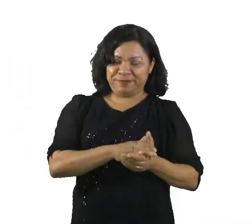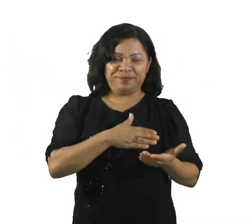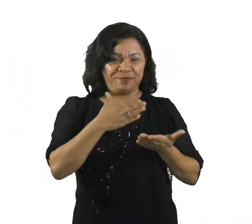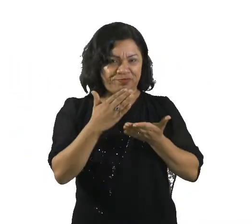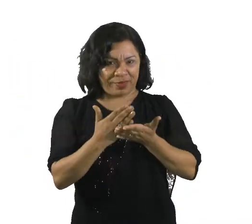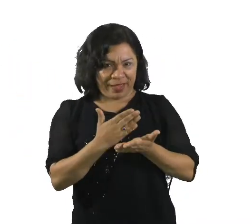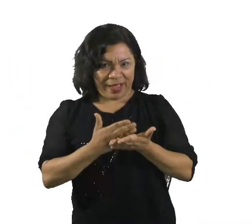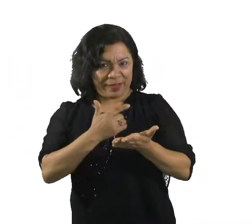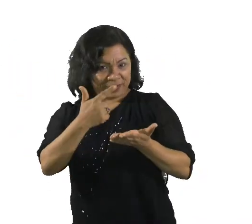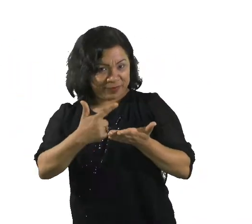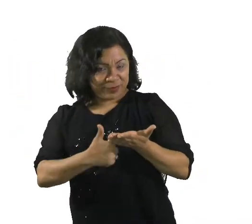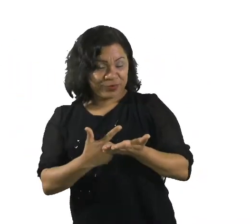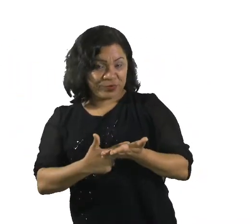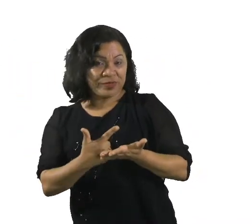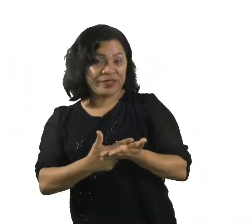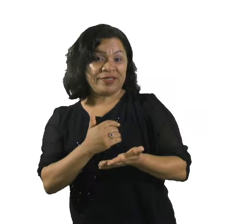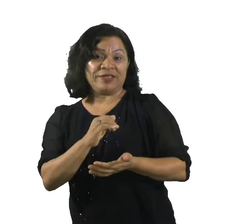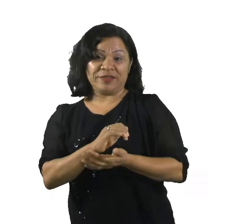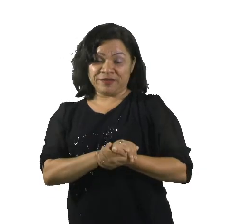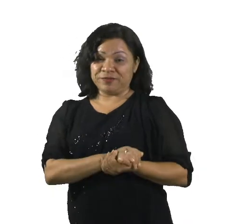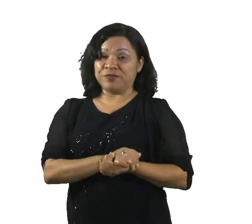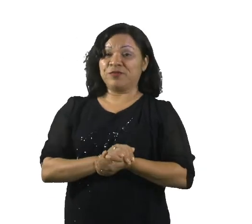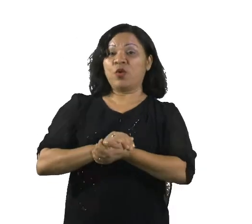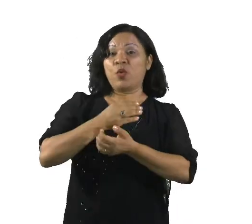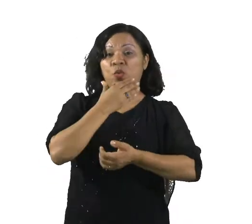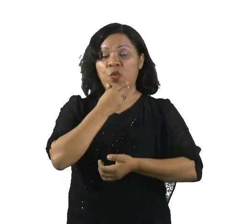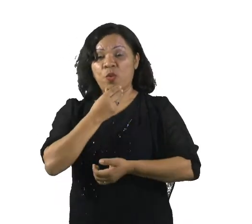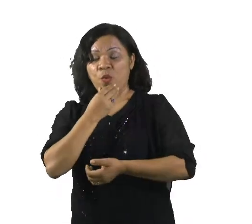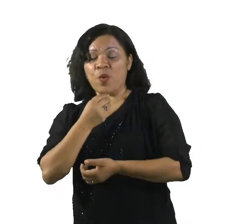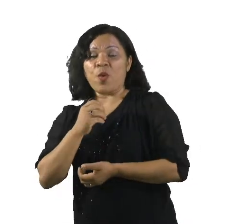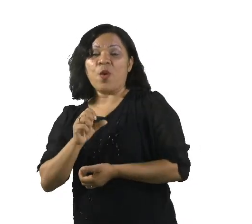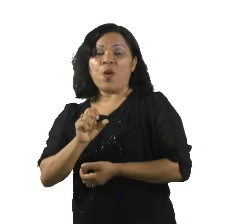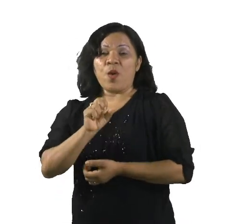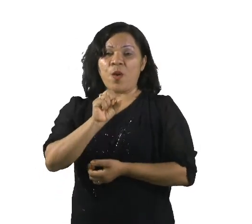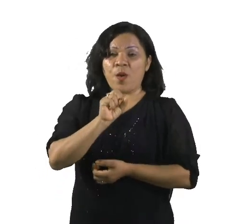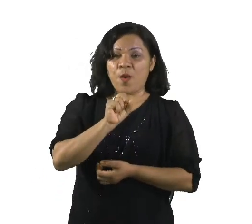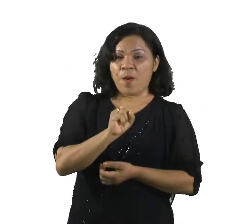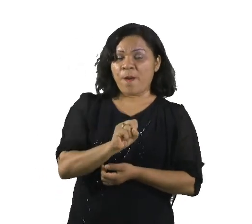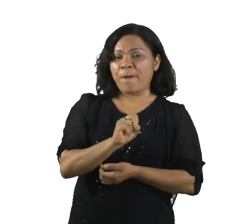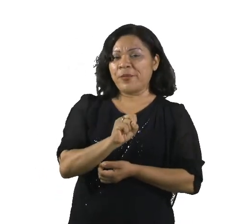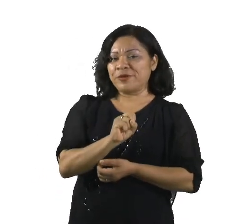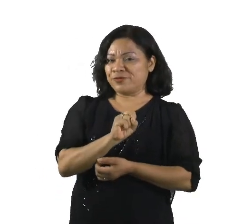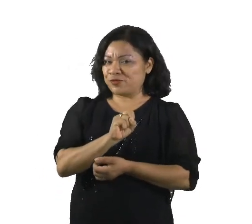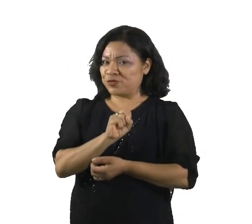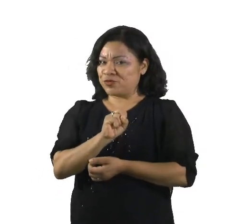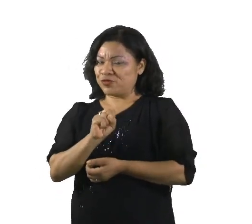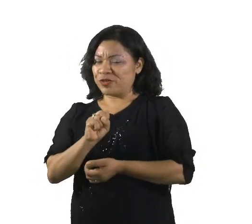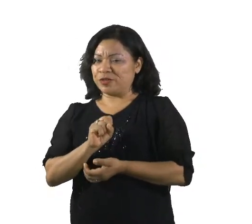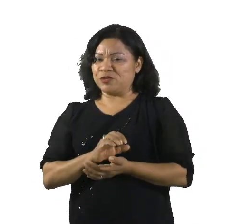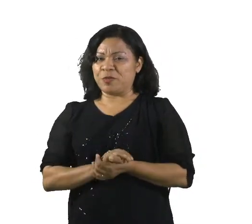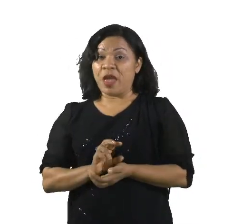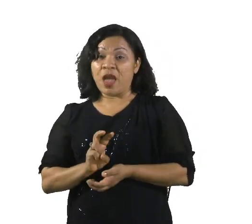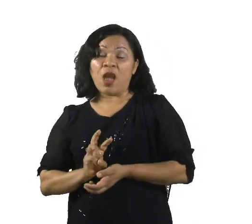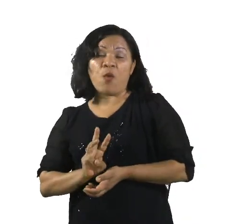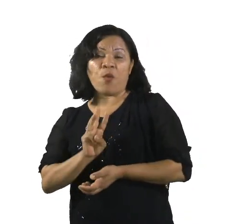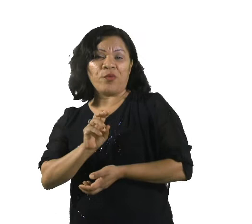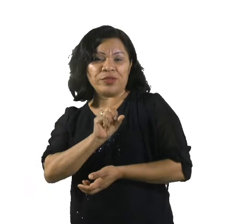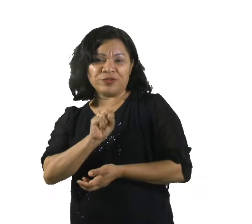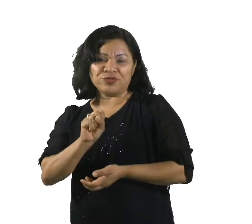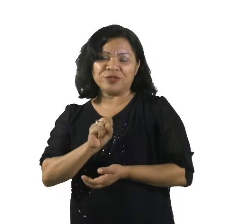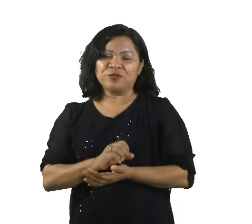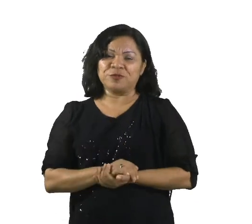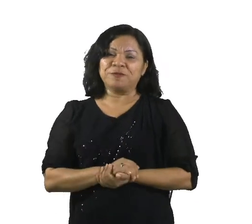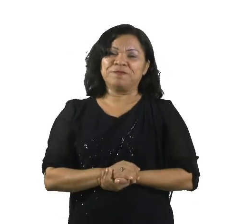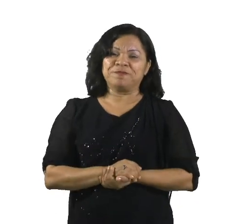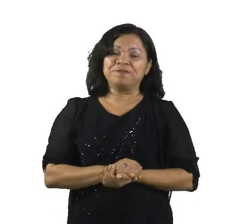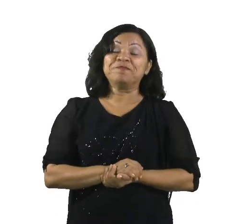desse livro, dessa obra de Shakespeare. Observe aí a primeira imagem, que é eu acho que é uma